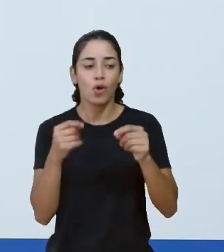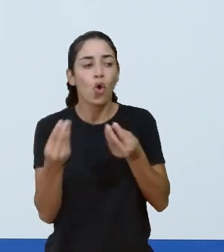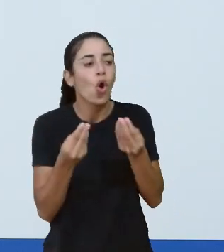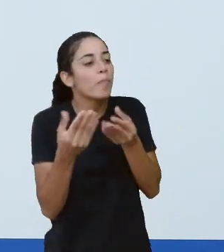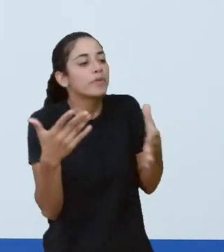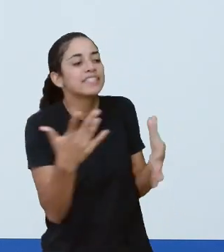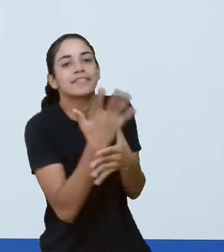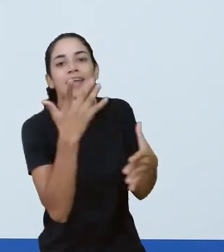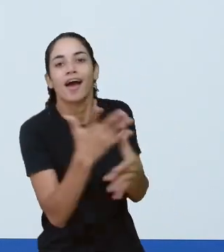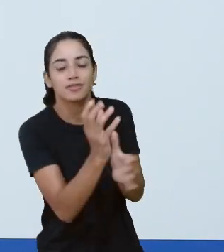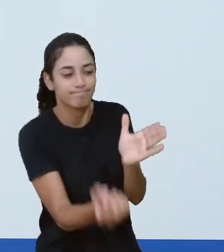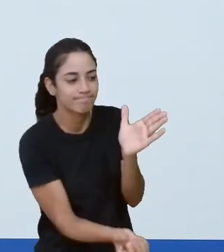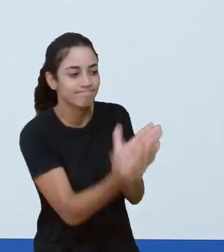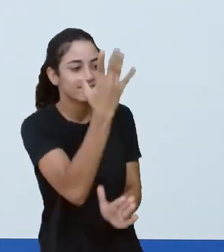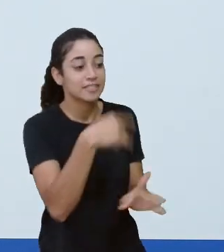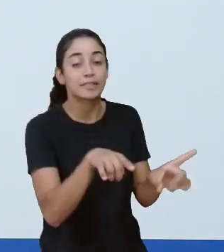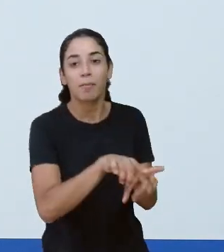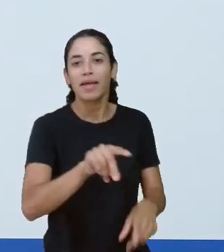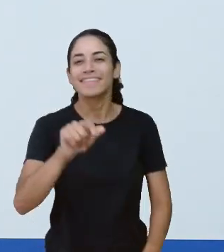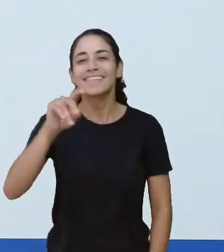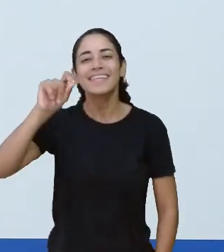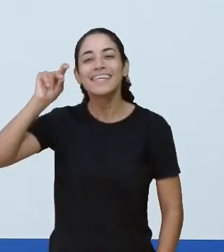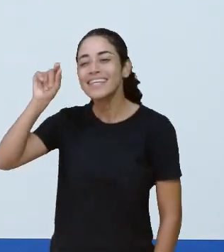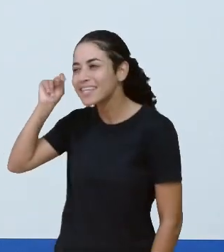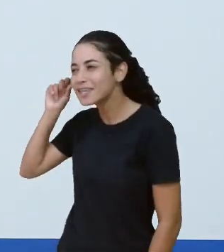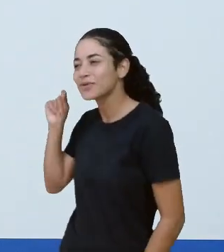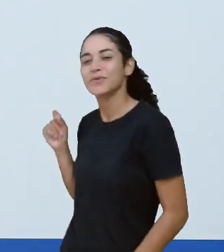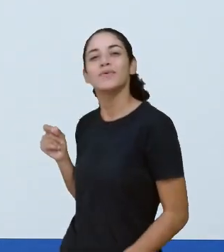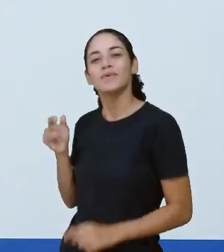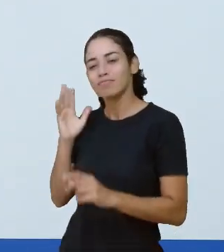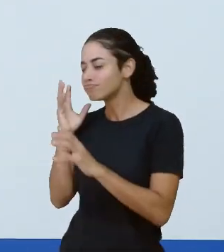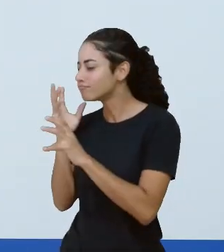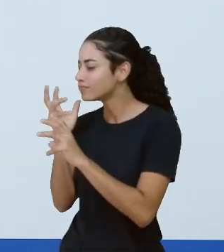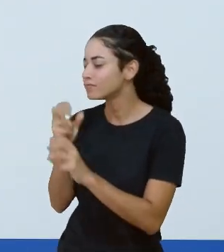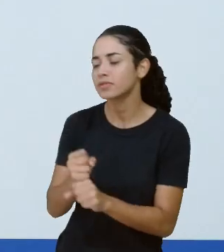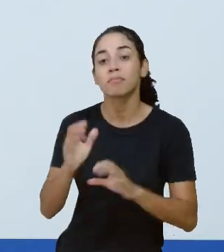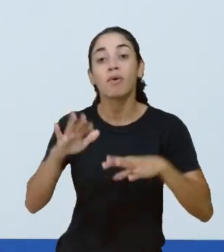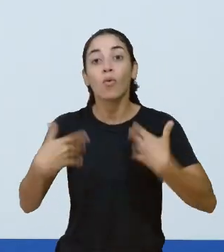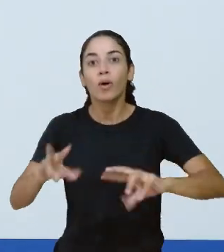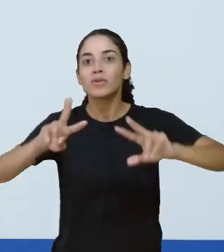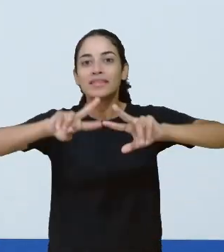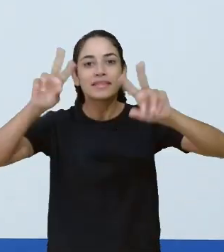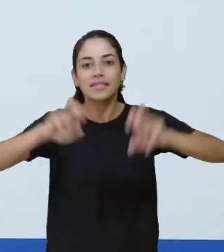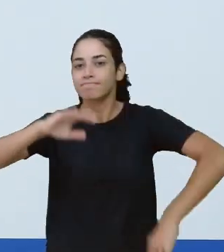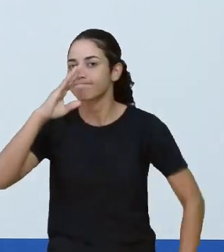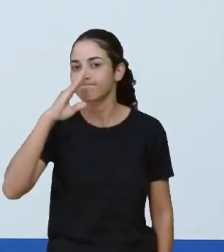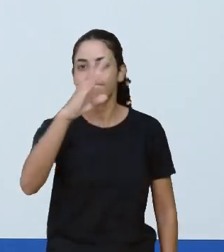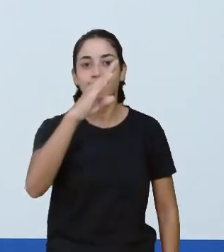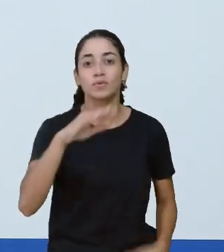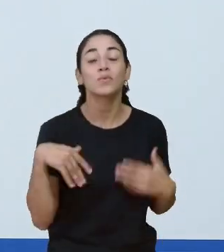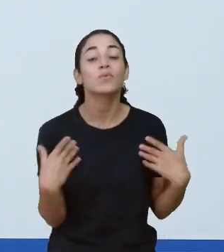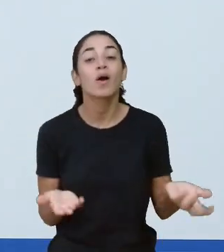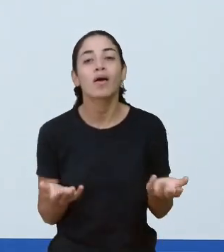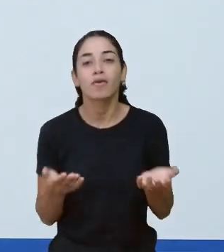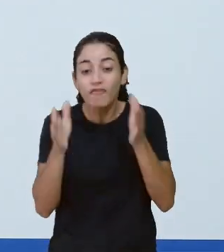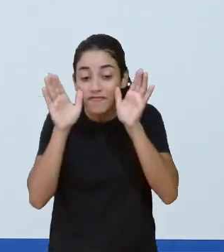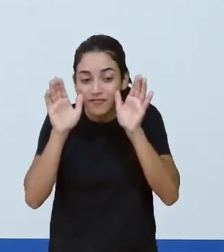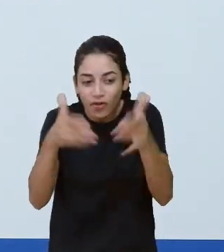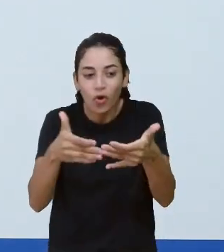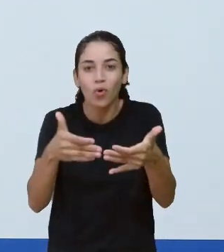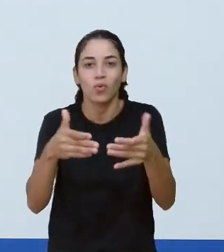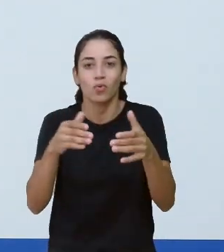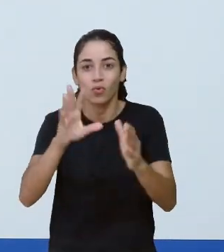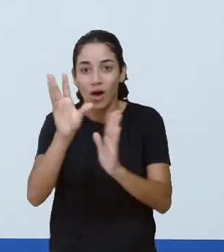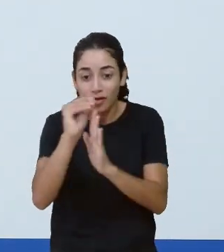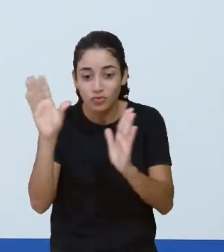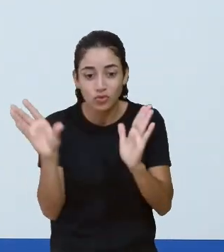cidade, do período antigo da história da cidade. Mas qual é o tema principal, o foco, o